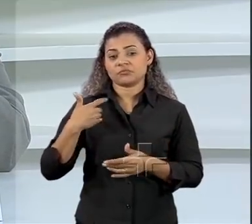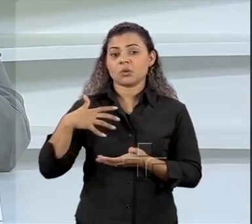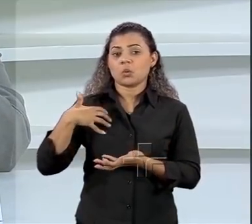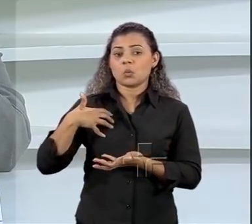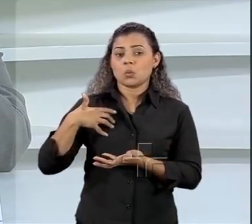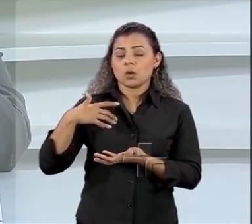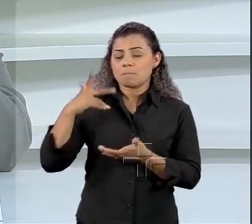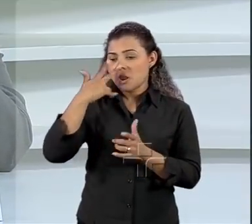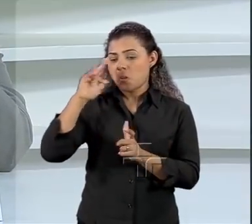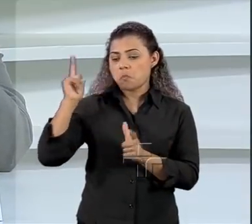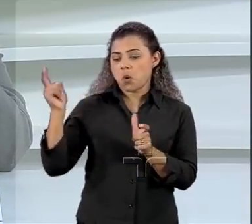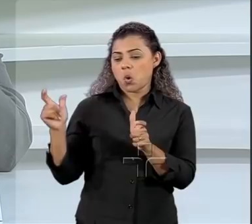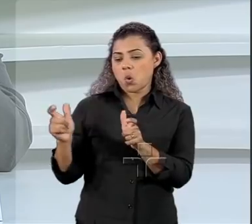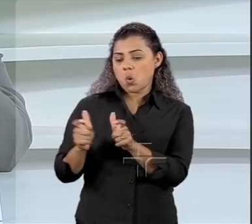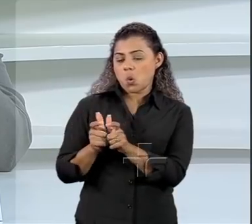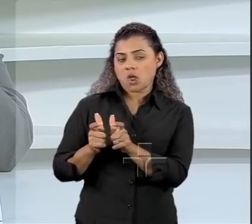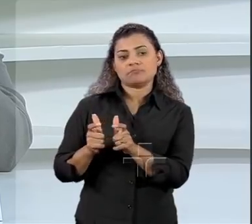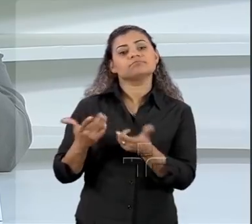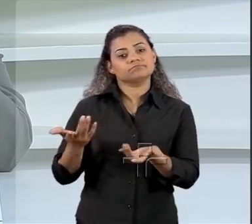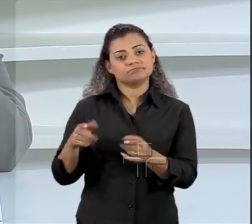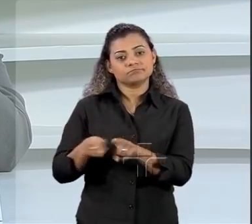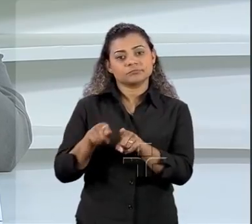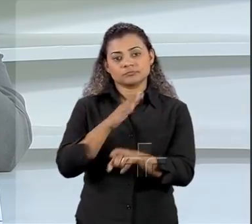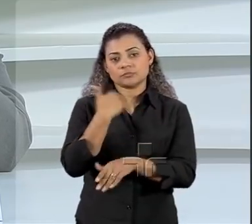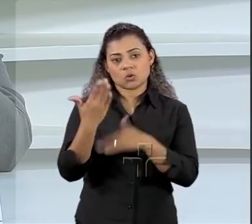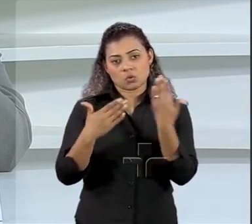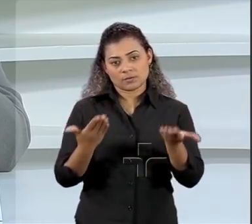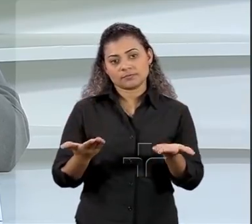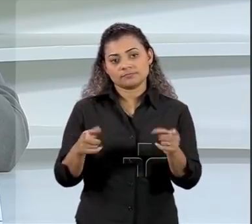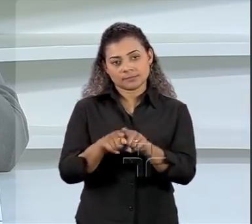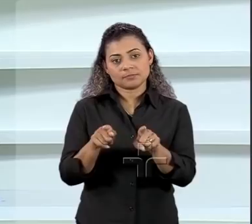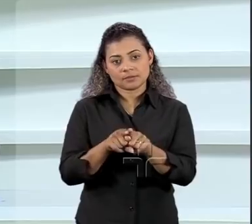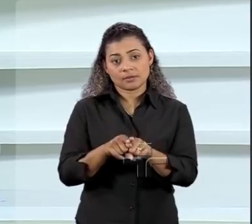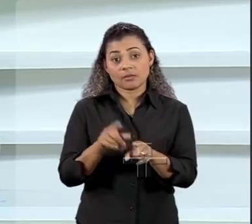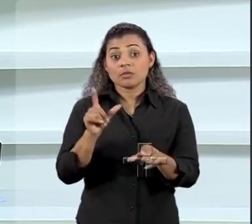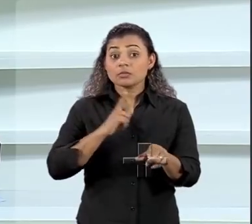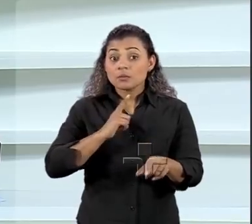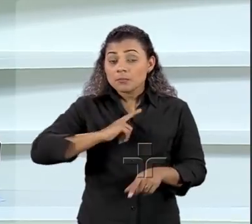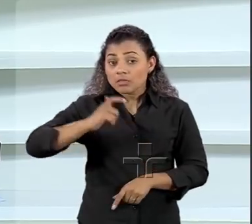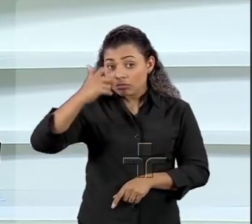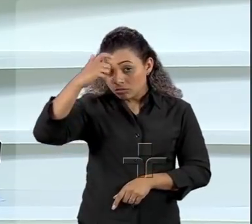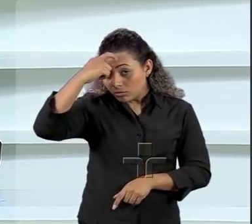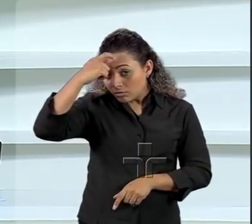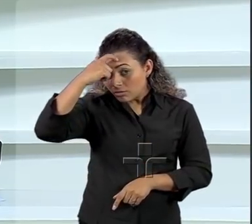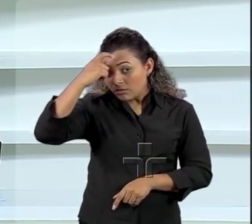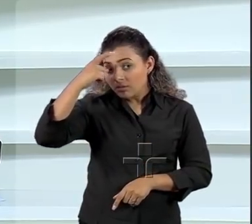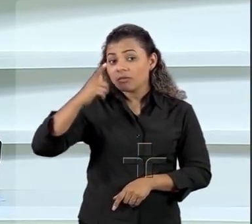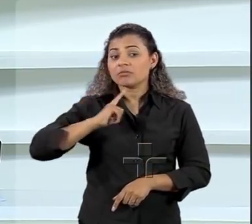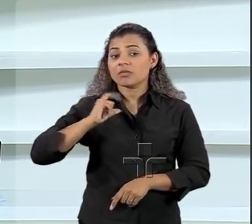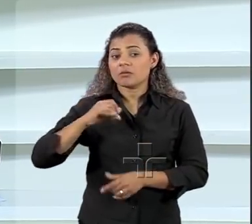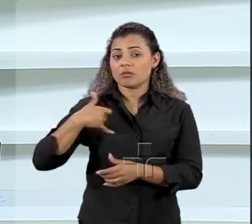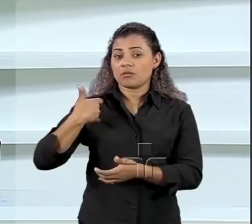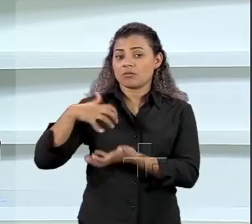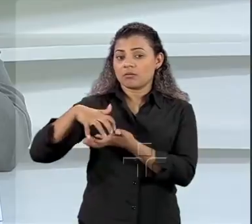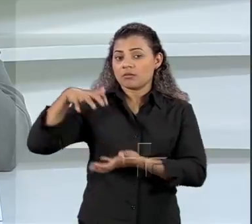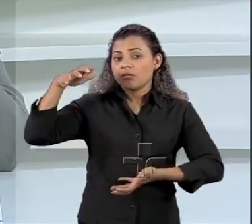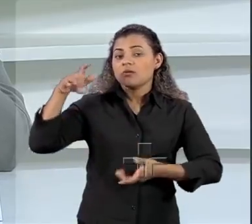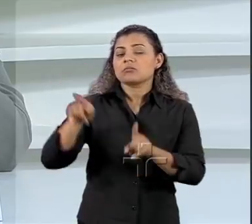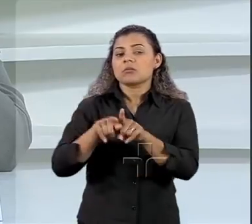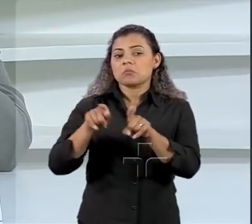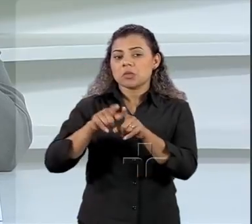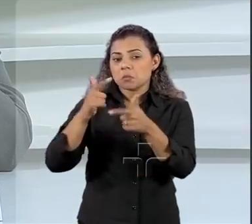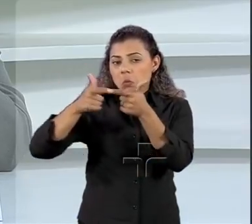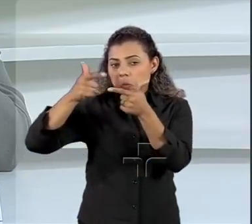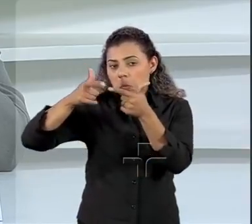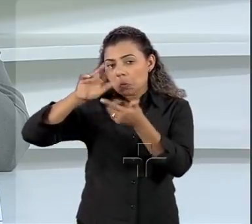também, tá? Então, assim, trabalhar com a prevenção... Demência também, bem lembrado. População envelhecendo, né? Então, assim,